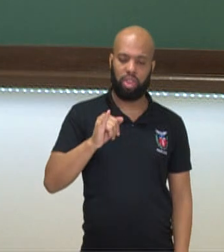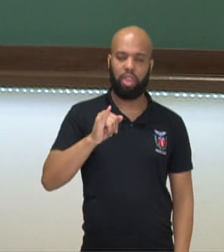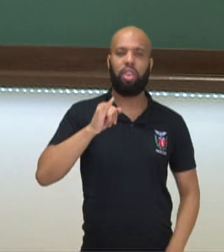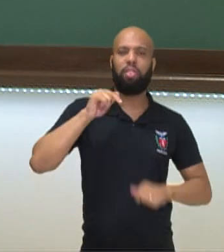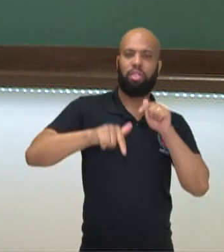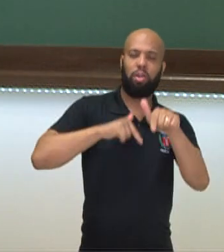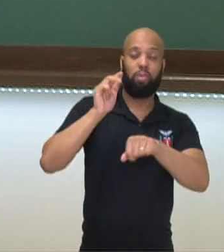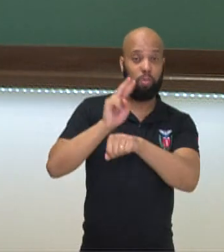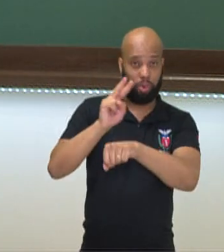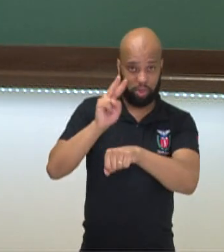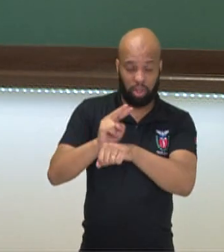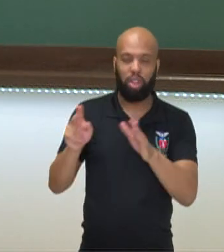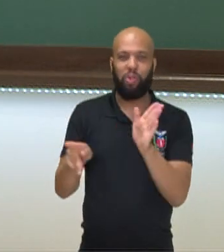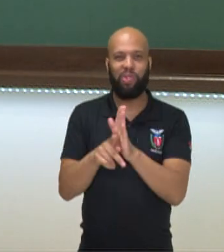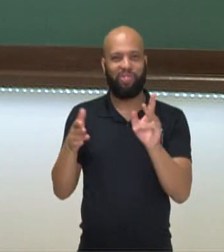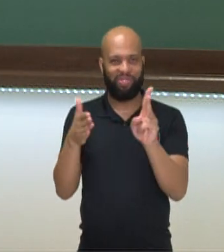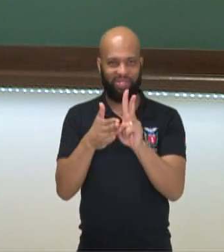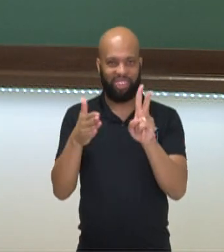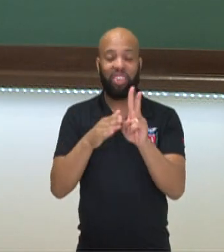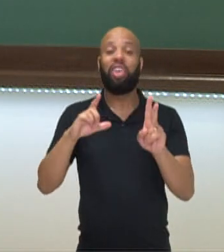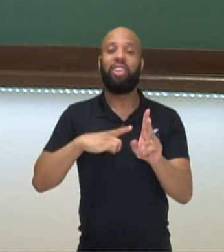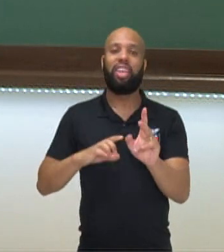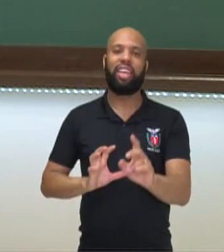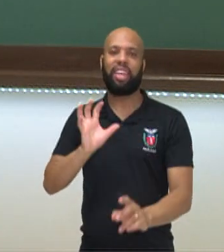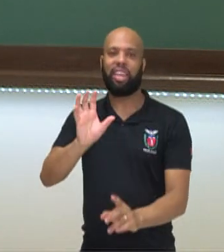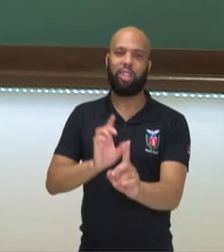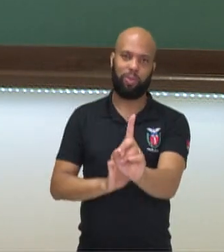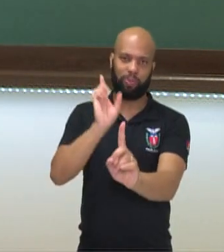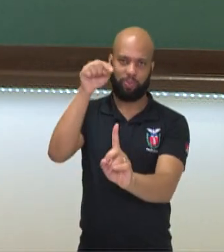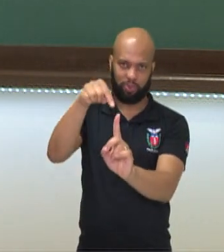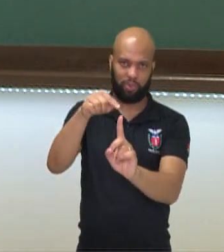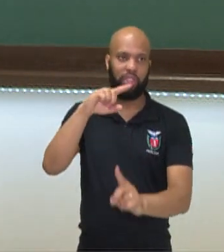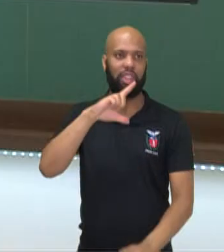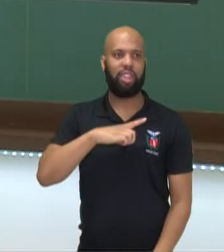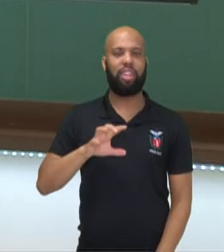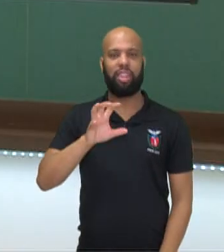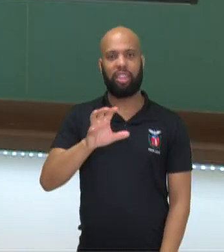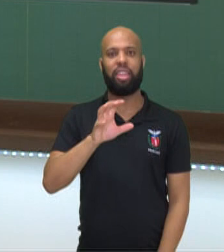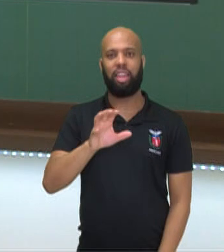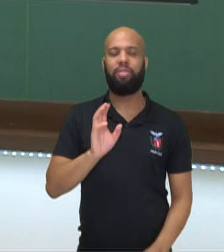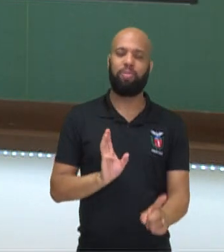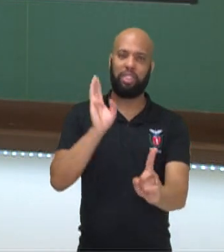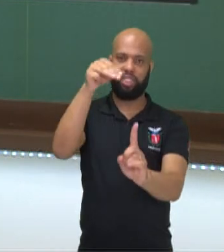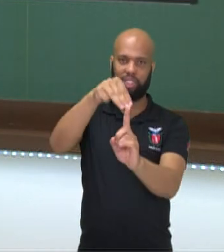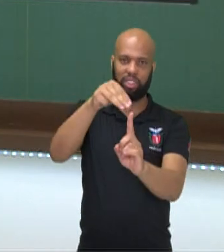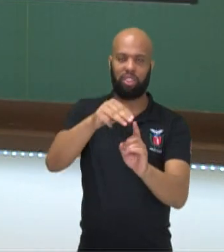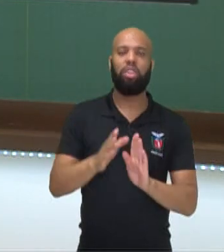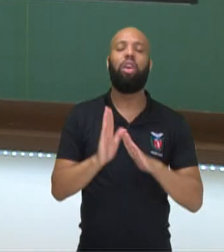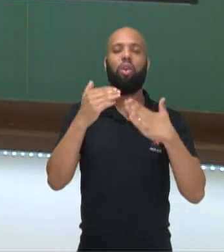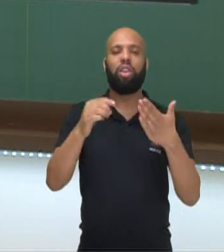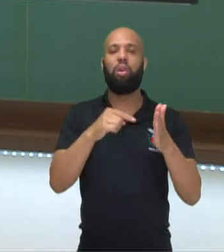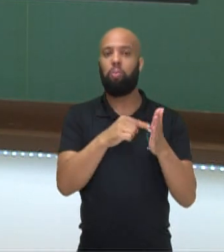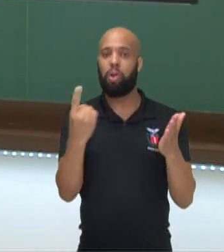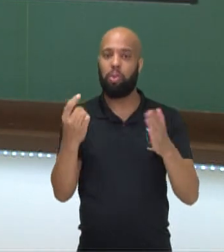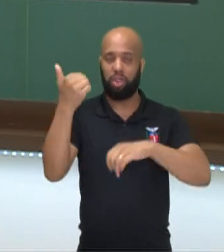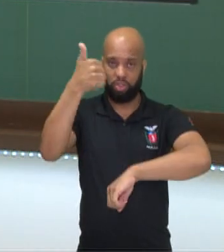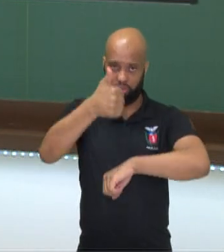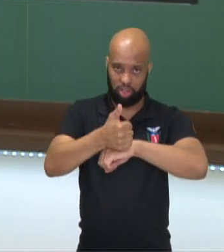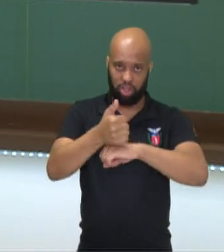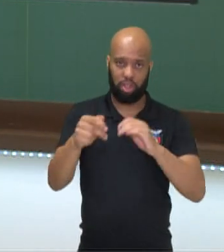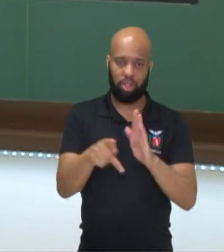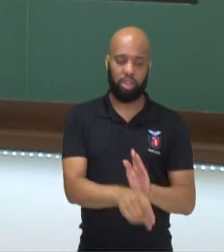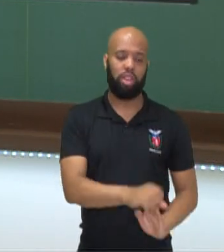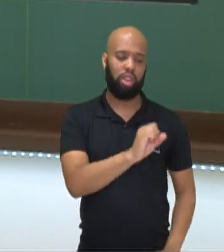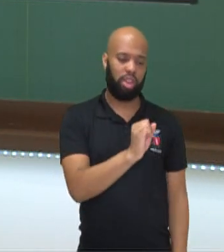aos Índios, teria essa função, teria essa missão. O primeiro diretor